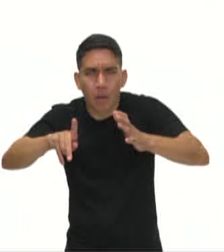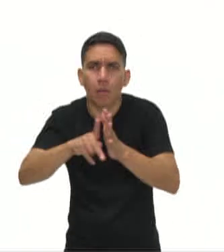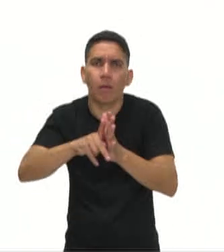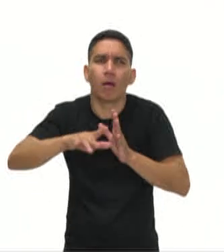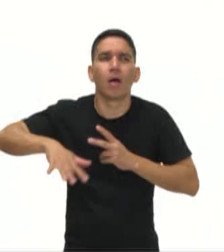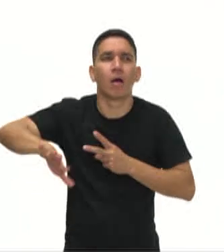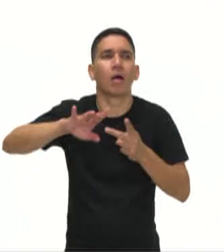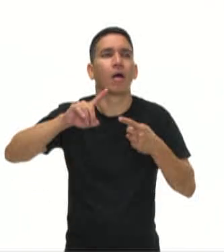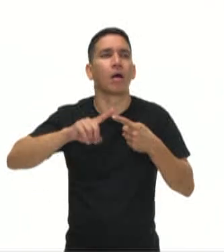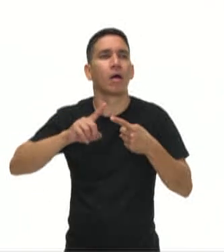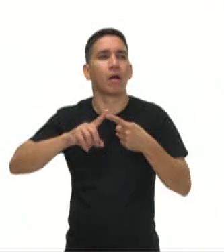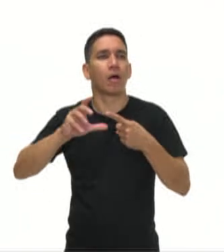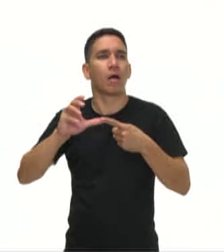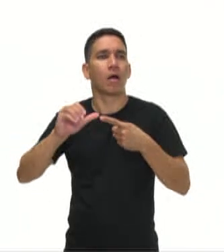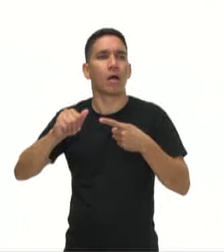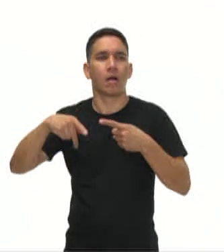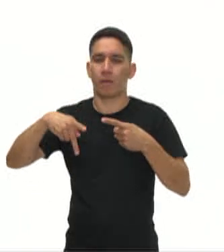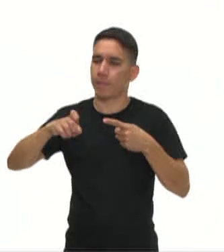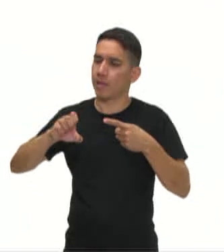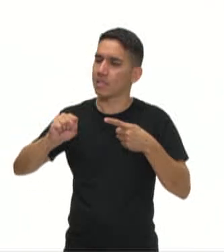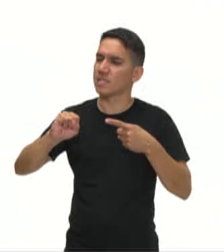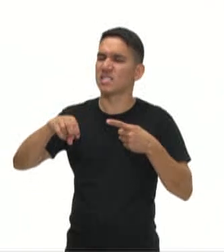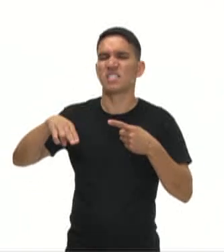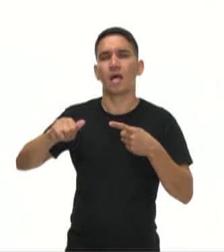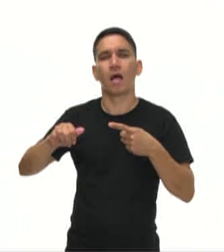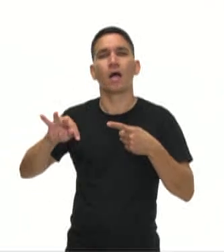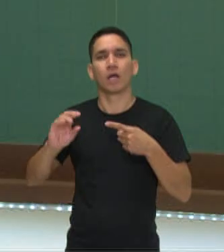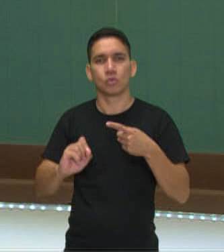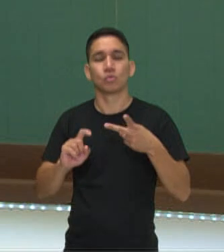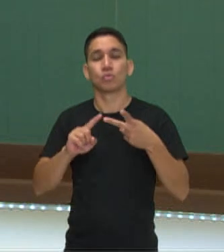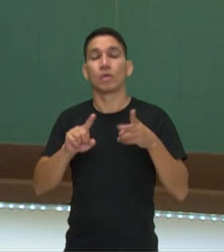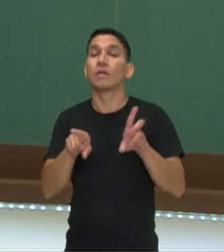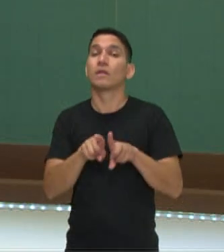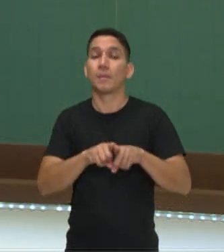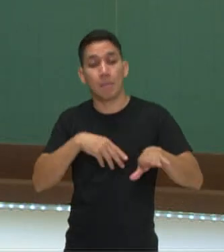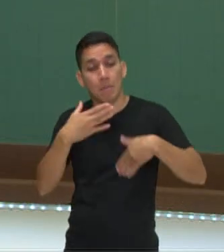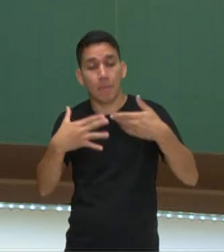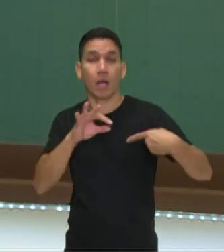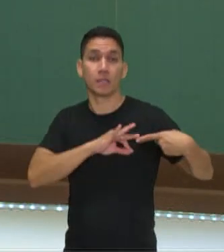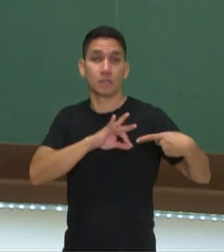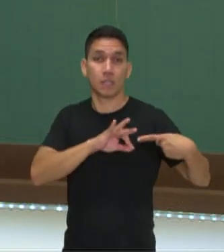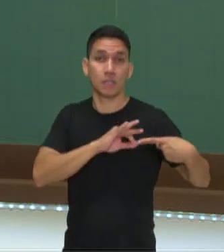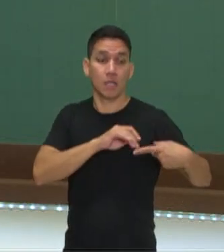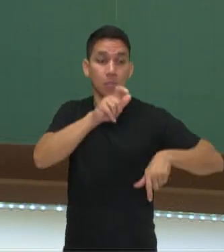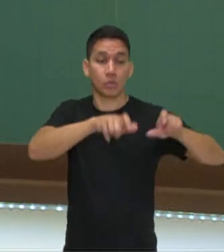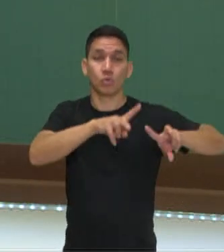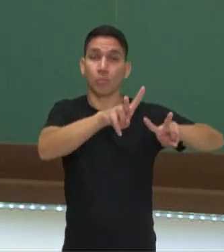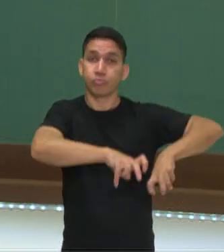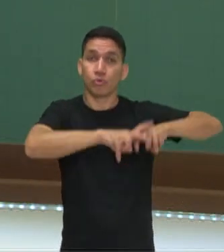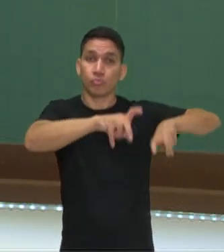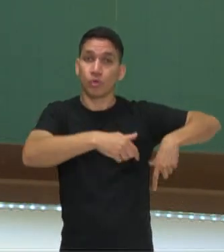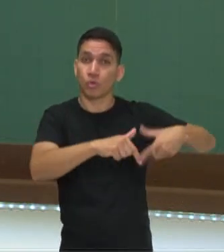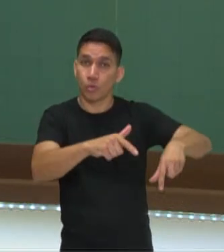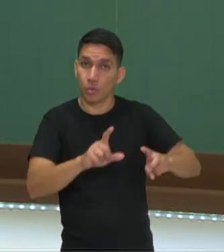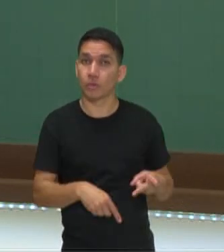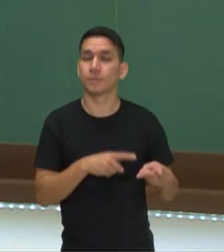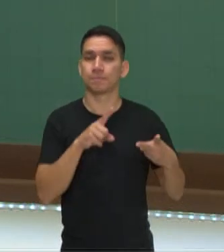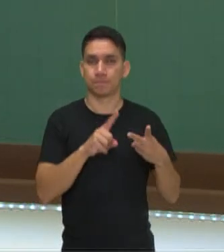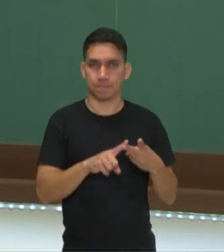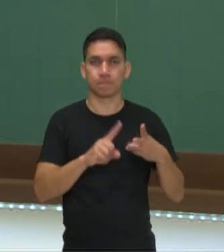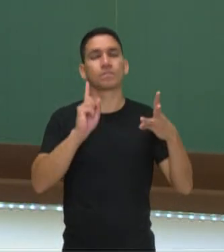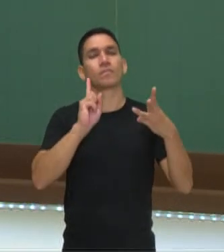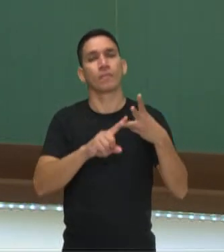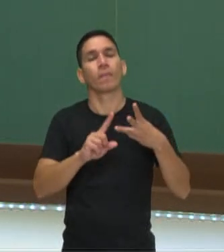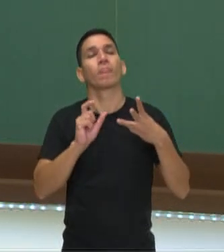campesinato, do processo de assalariamento dos trabalhadores rurais, né, trabalhadores do